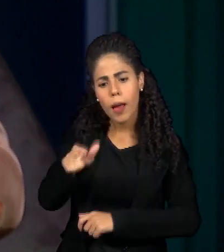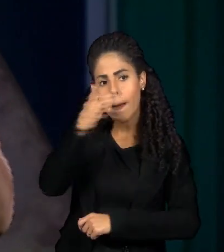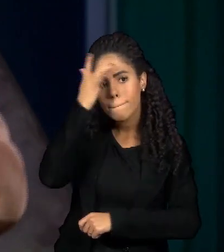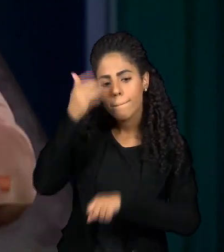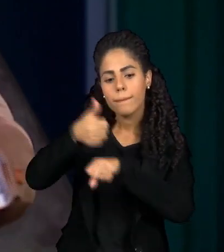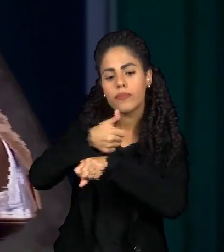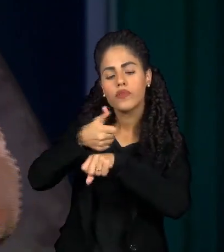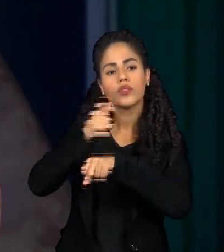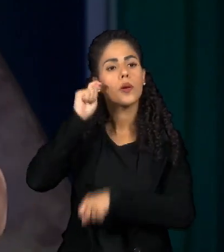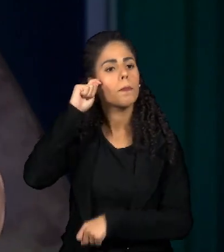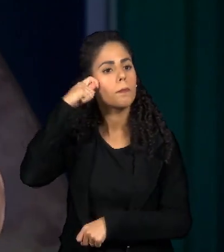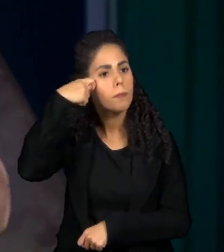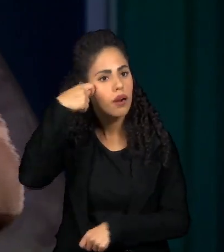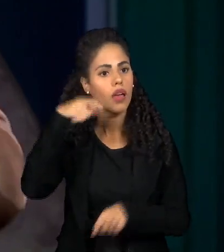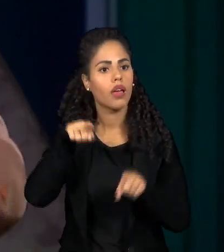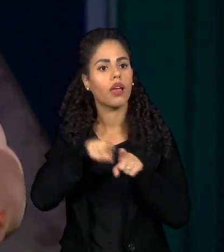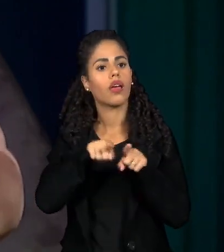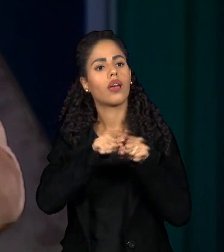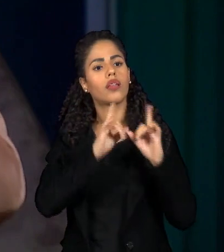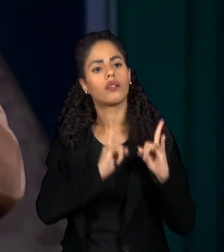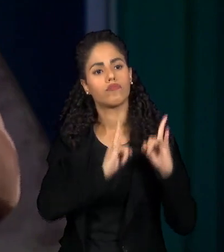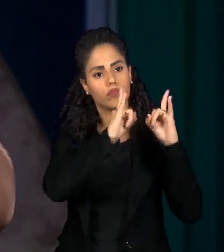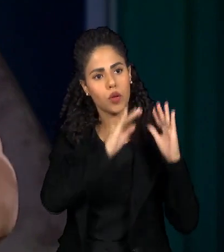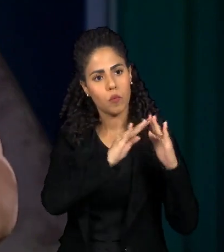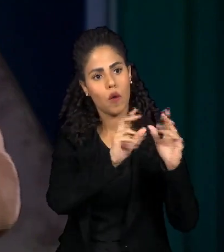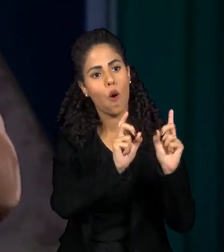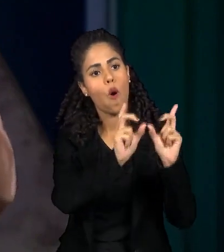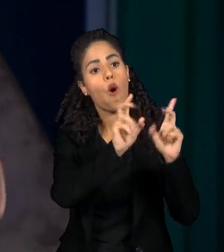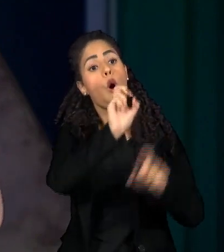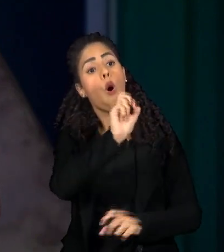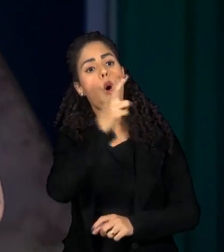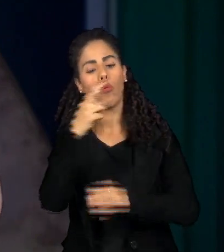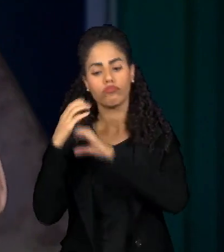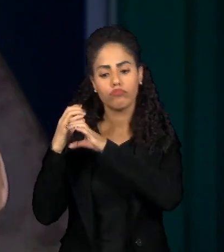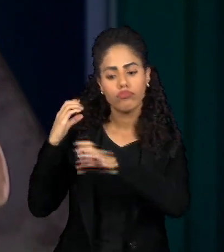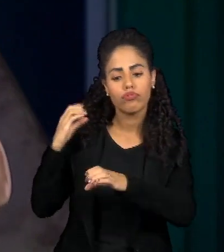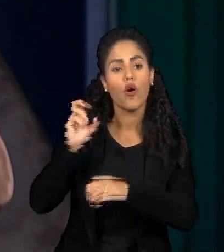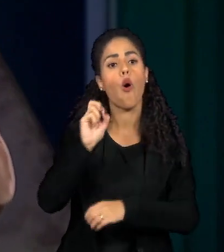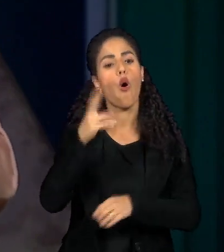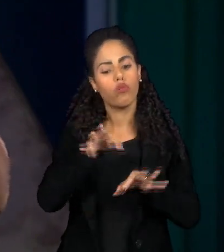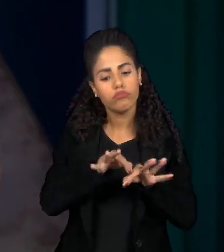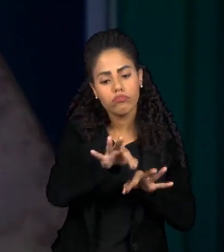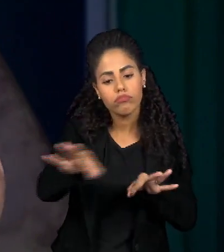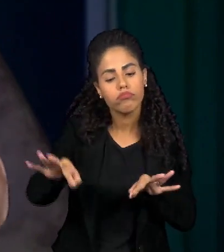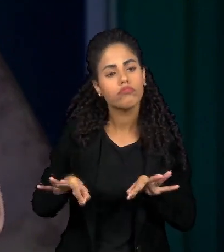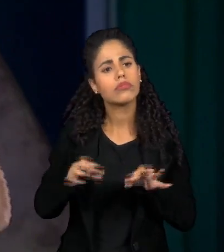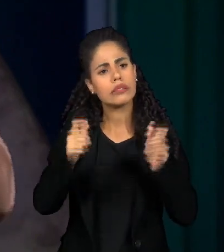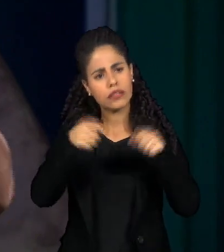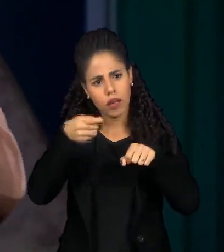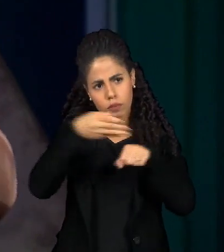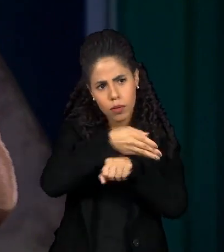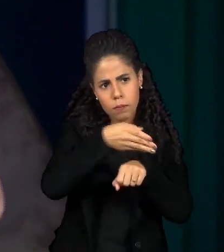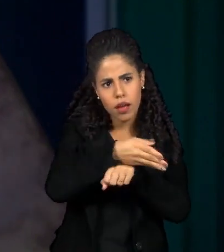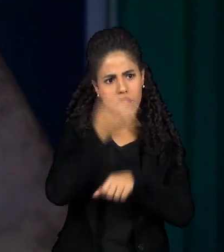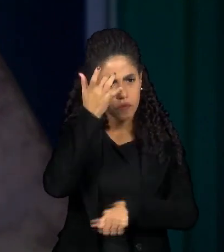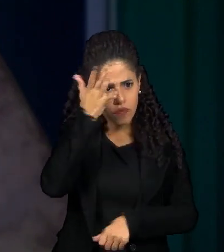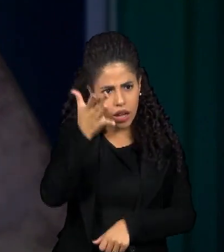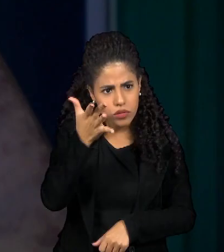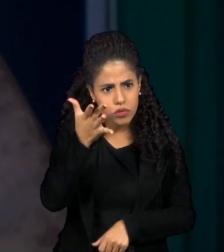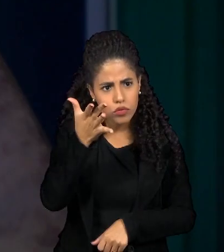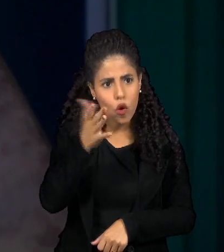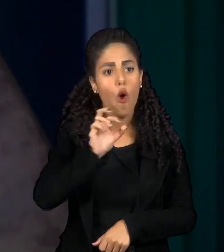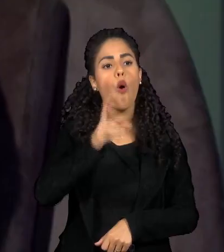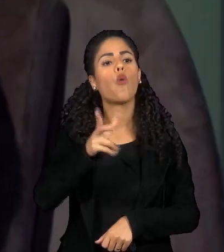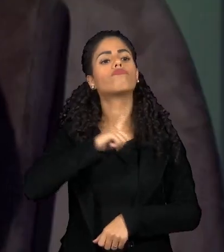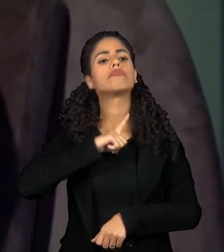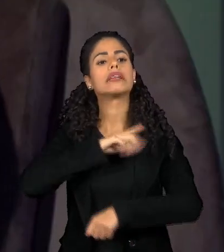da área imobiliária, ou engenheiro, ou arquiteto, tem dificuldade de acessar esse espaço por conta do racismo